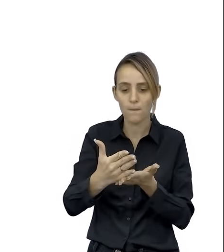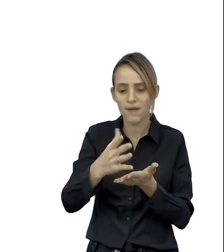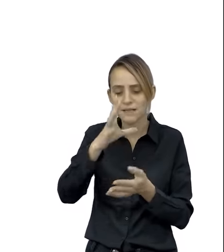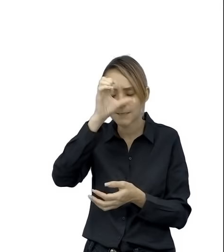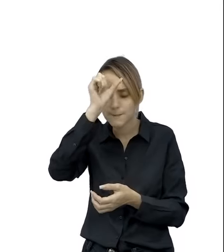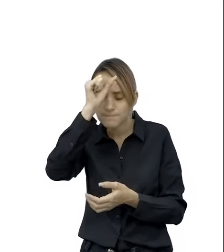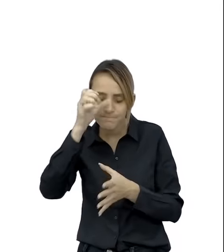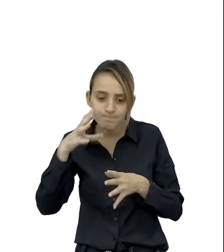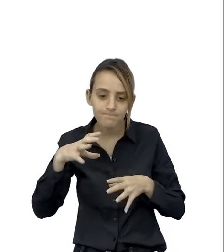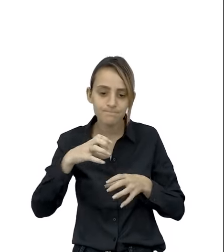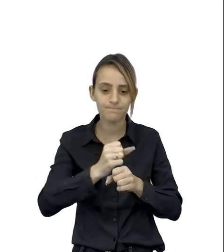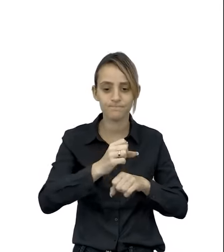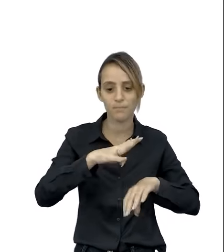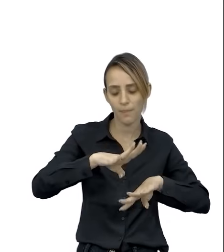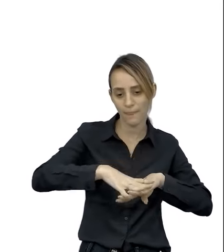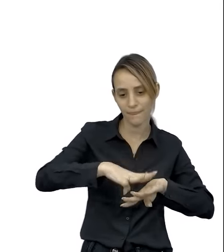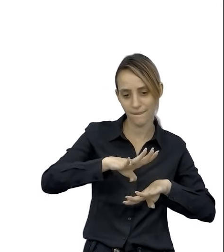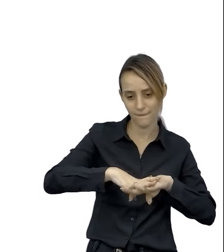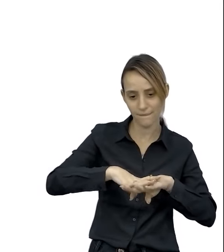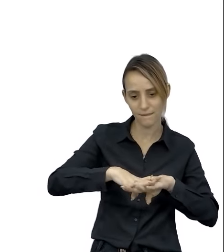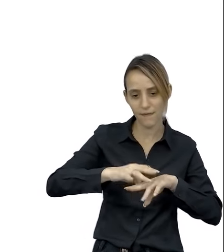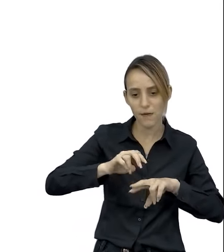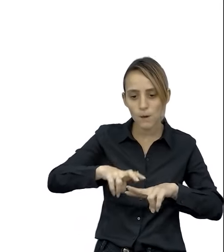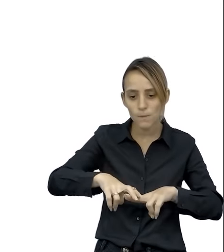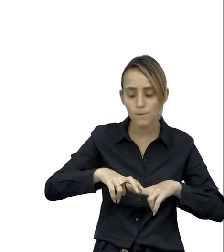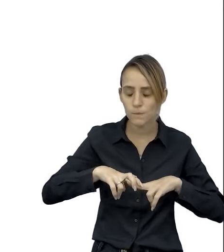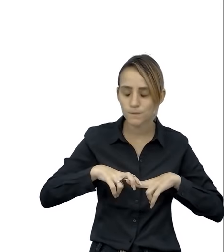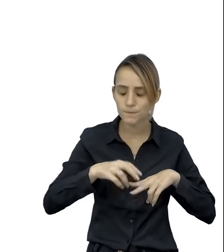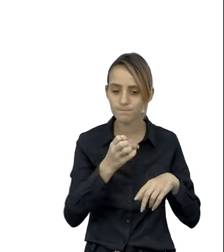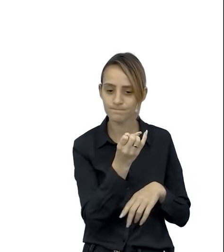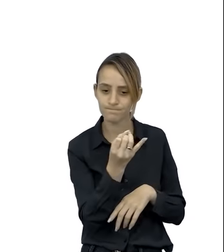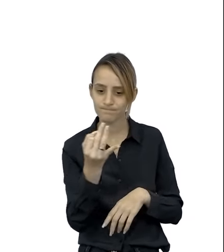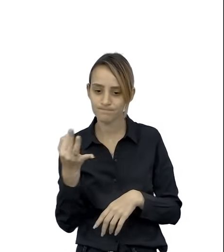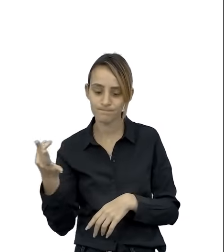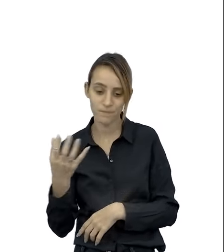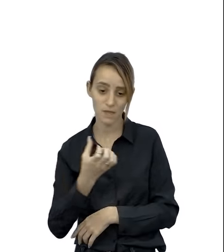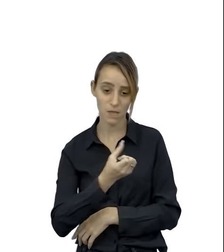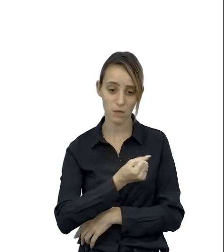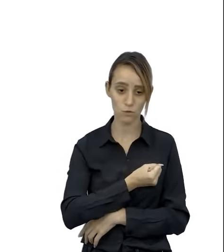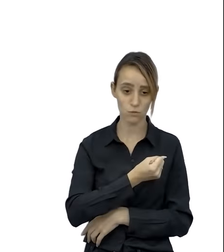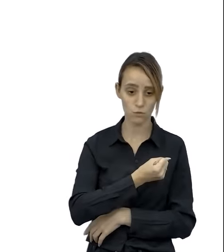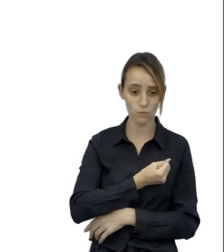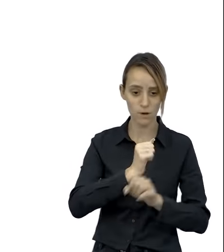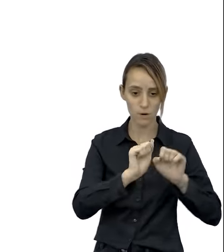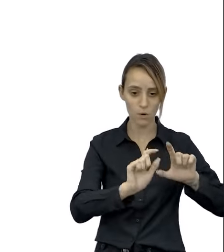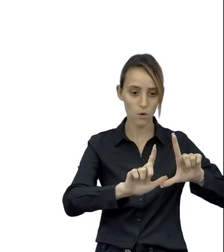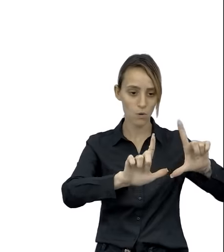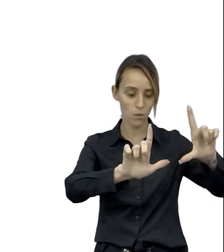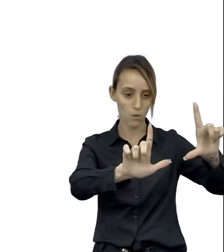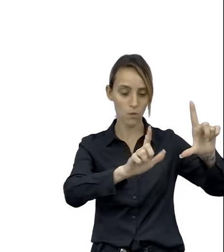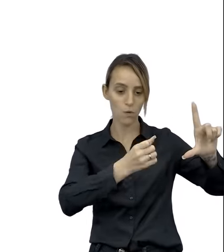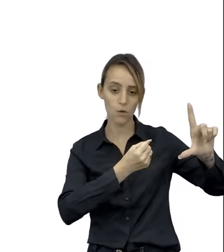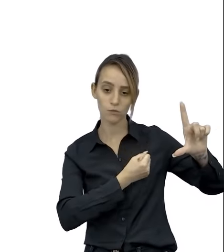seja, as referências numéricas, seja o quadro numérico que vocês estão construindo,